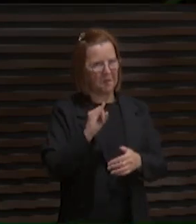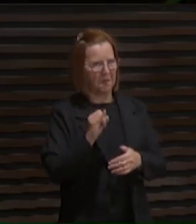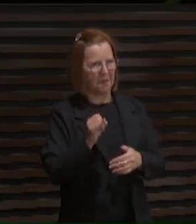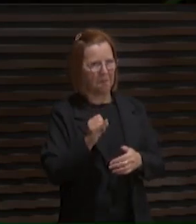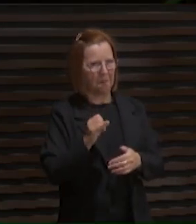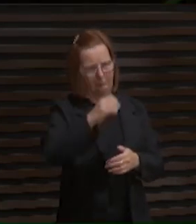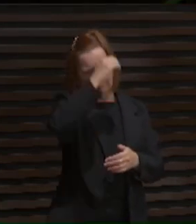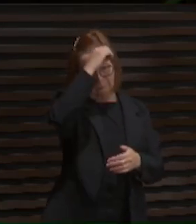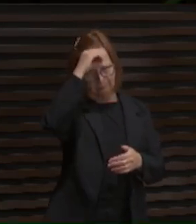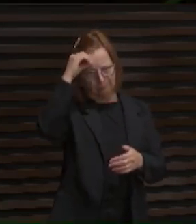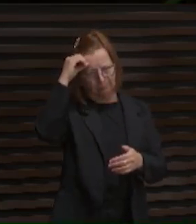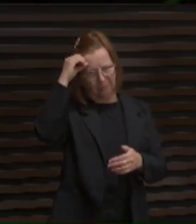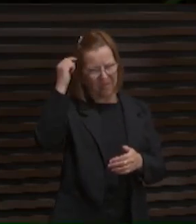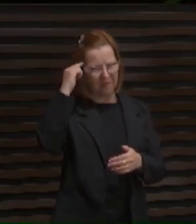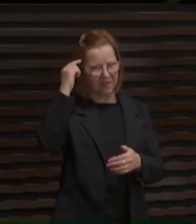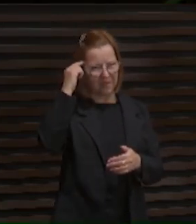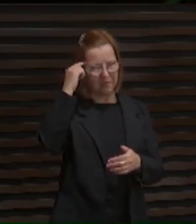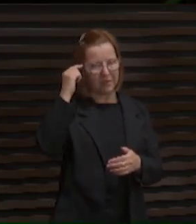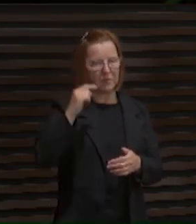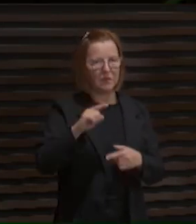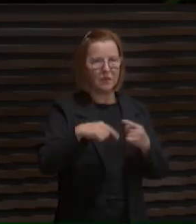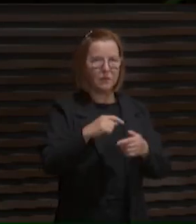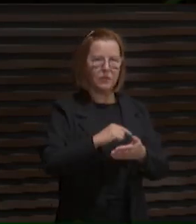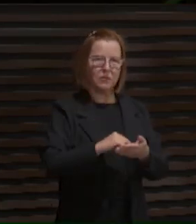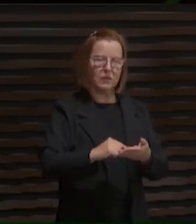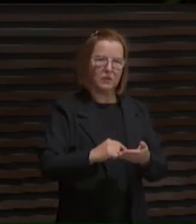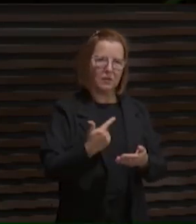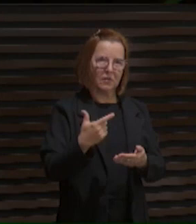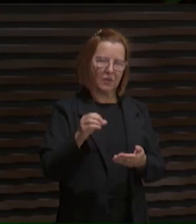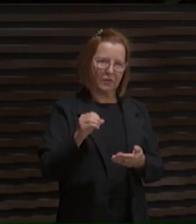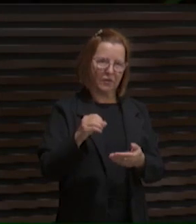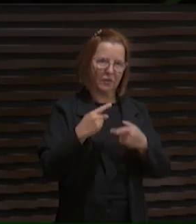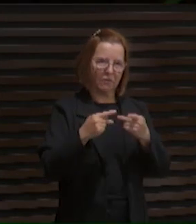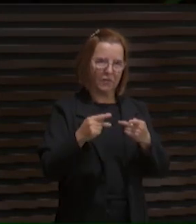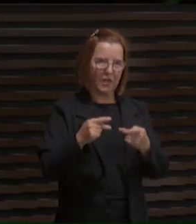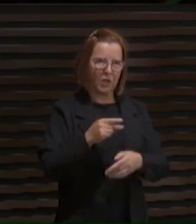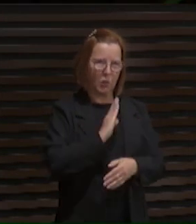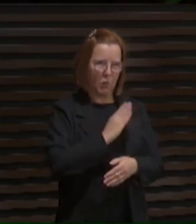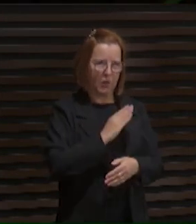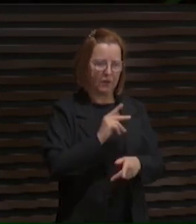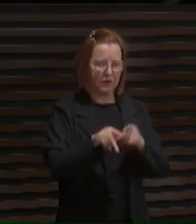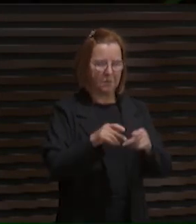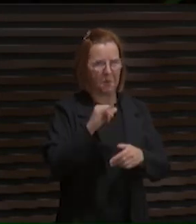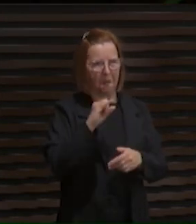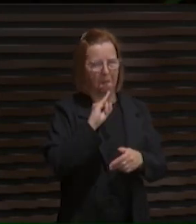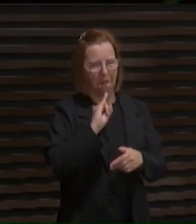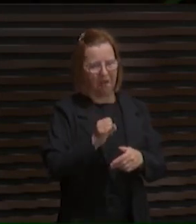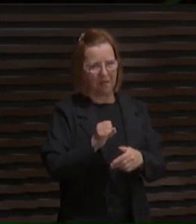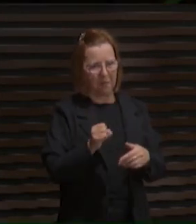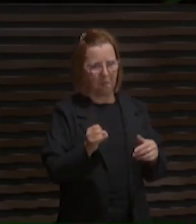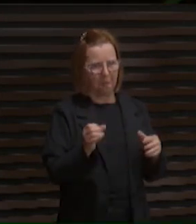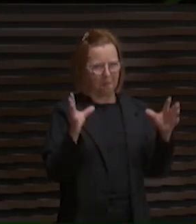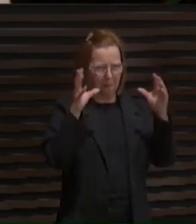seus raciocínios. Ainda no versículo 21 fala que o coração deles se obscureceu. E no versículo 24